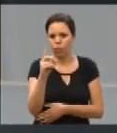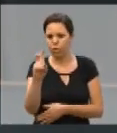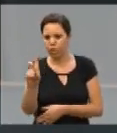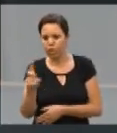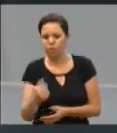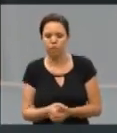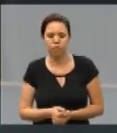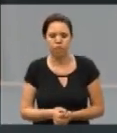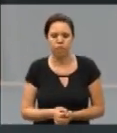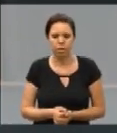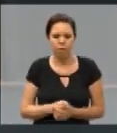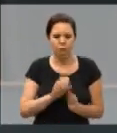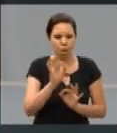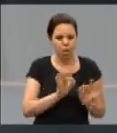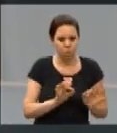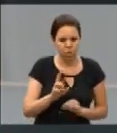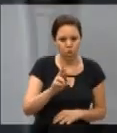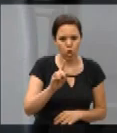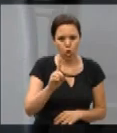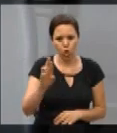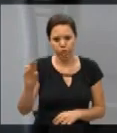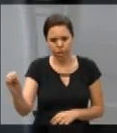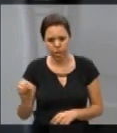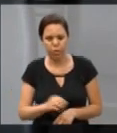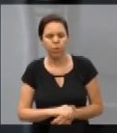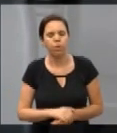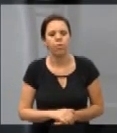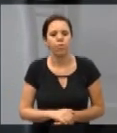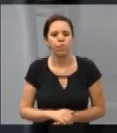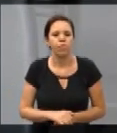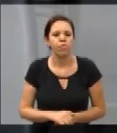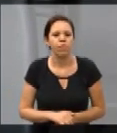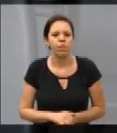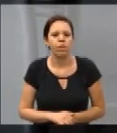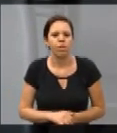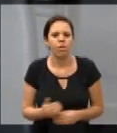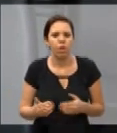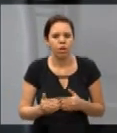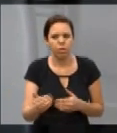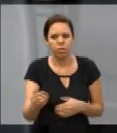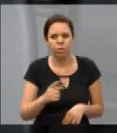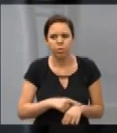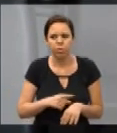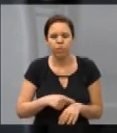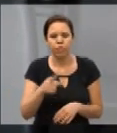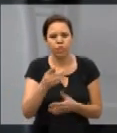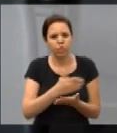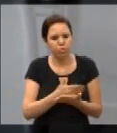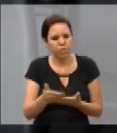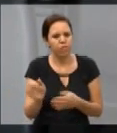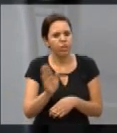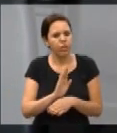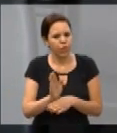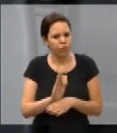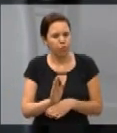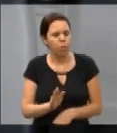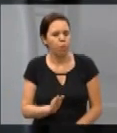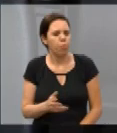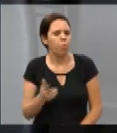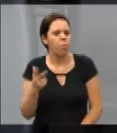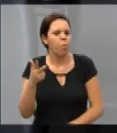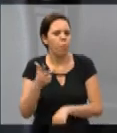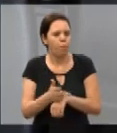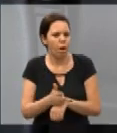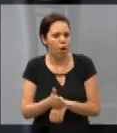né? A preparação do Rodrigo. E, bom, a partir do momento que vocês começaram a filmar,